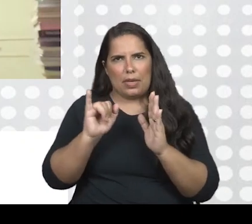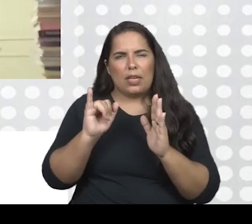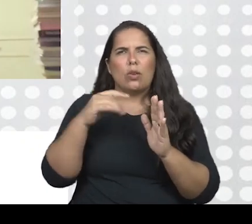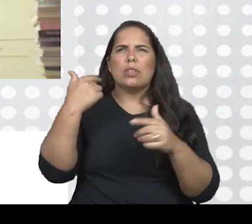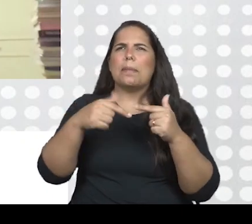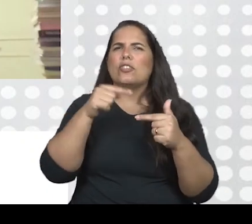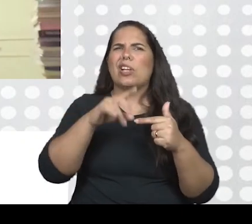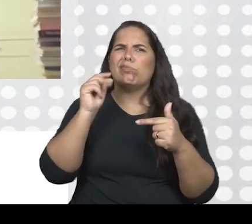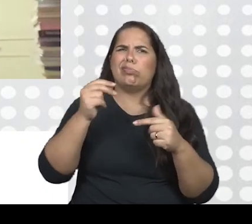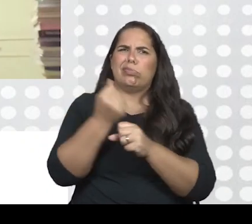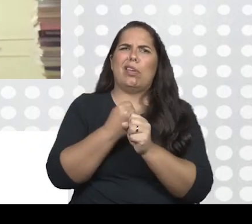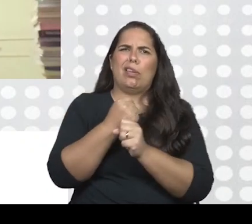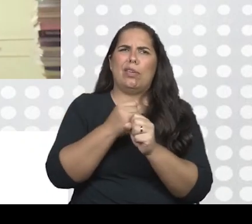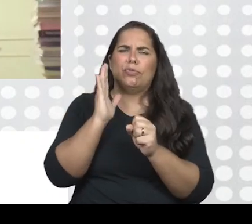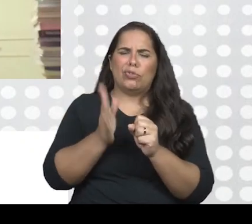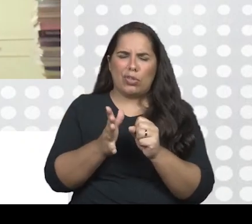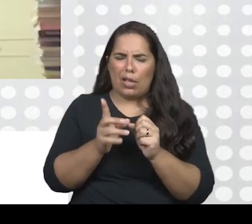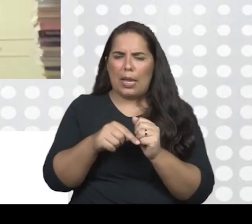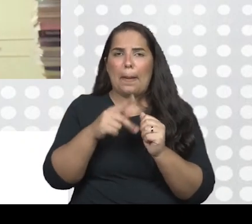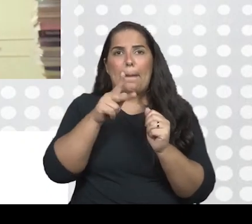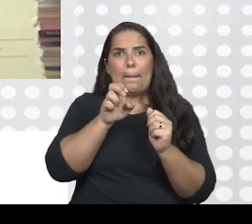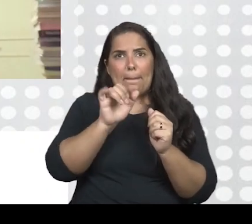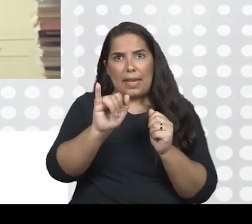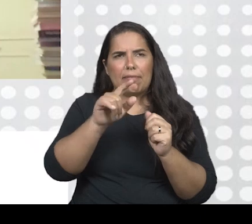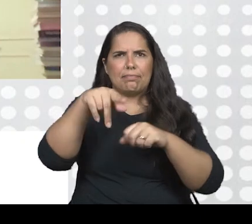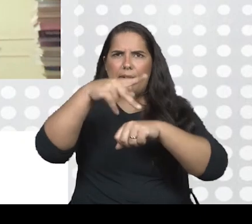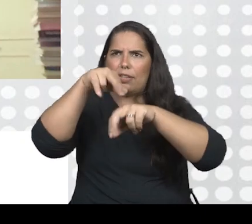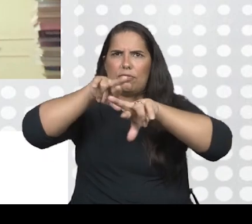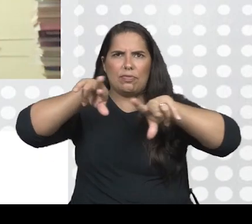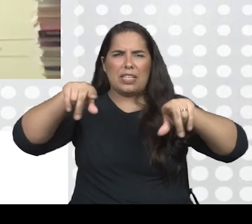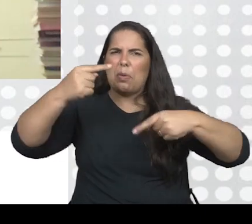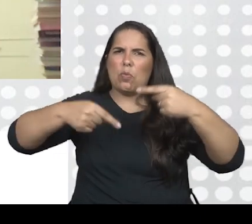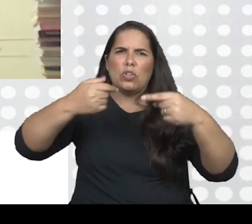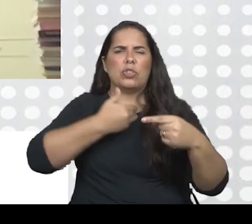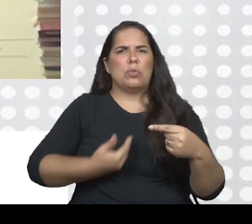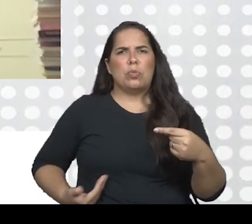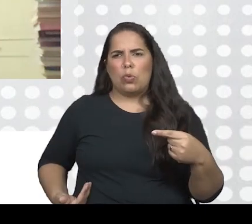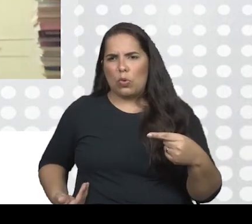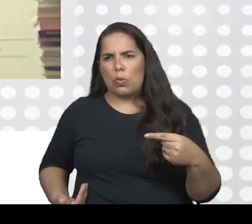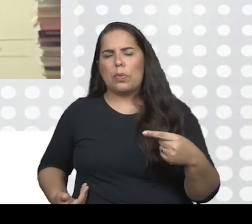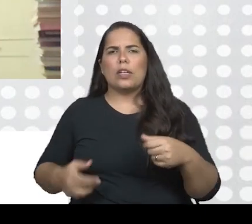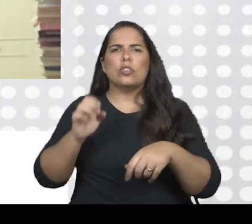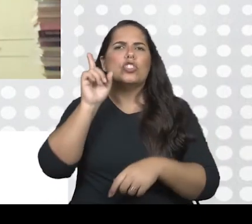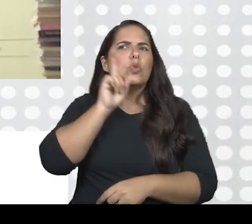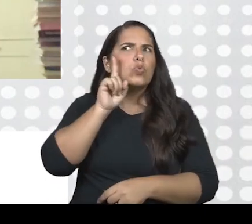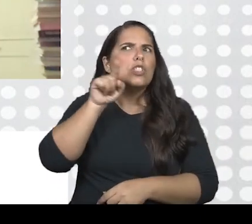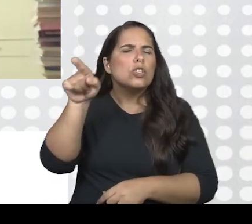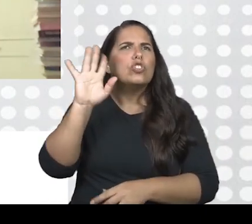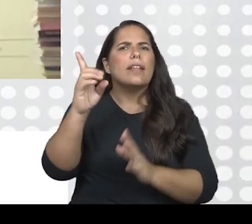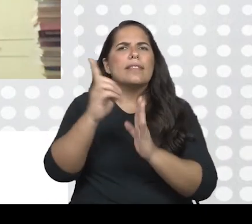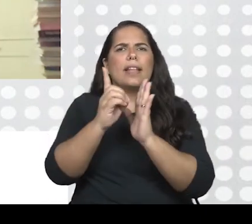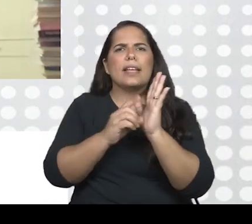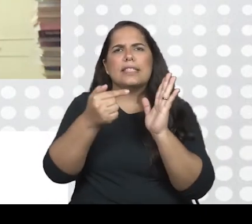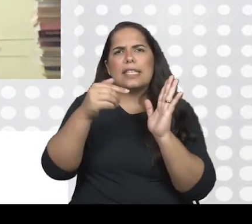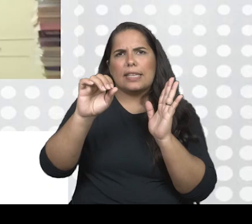com PEI há muitos anos. O PEI, em vários países, é política pública, né? Nos Estados Unidos, desde a década